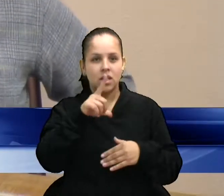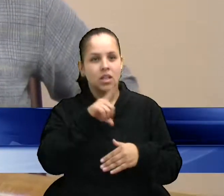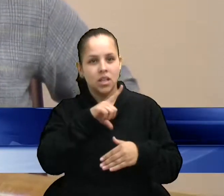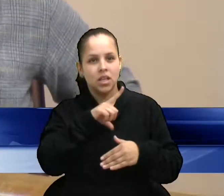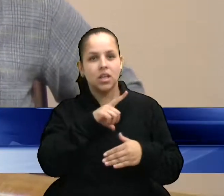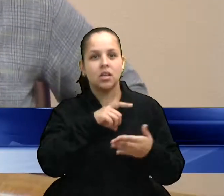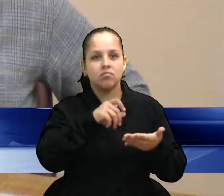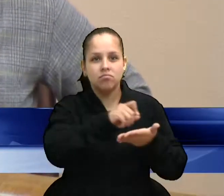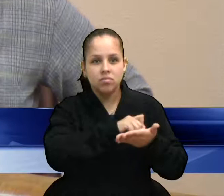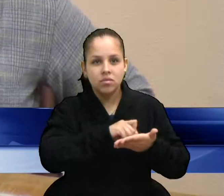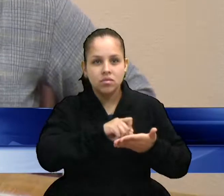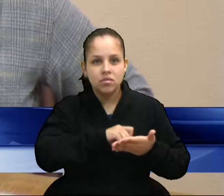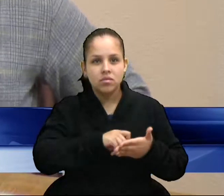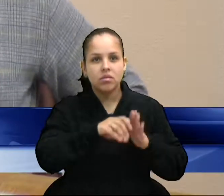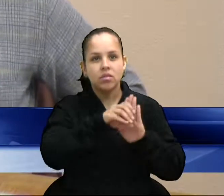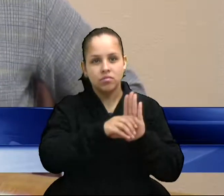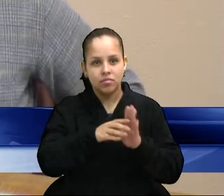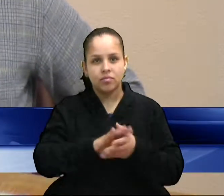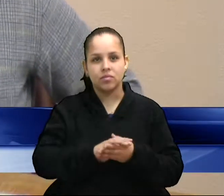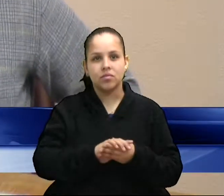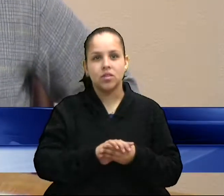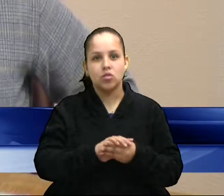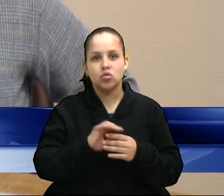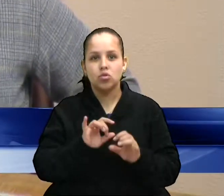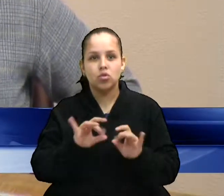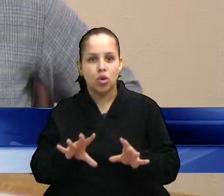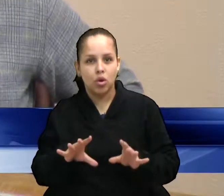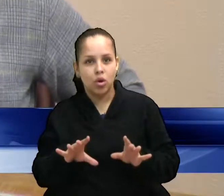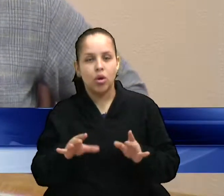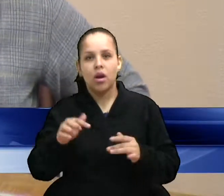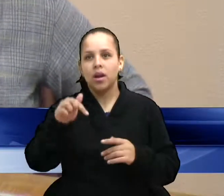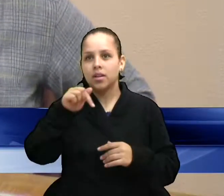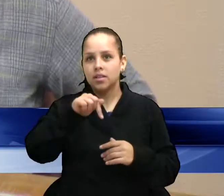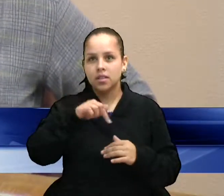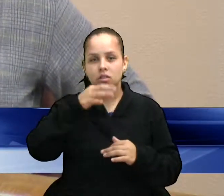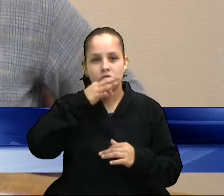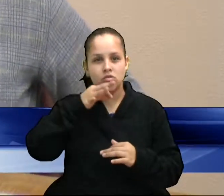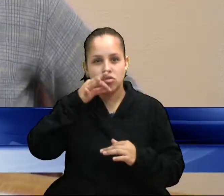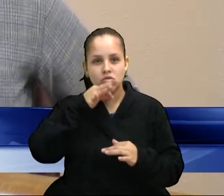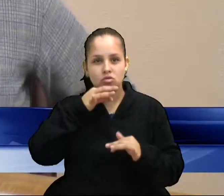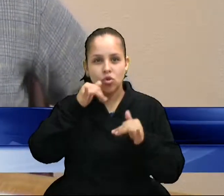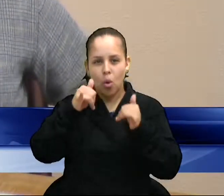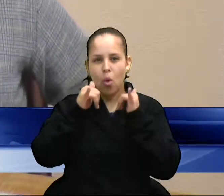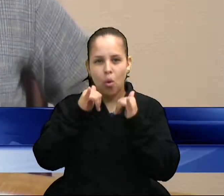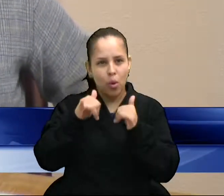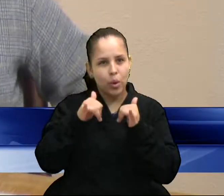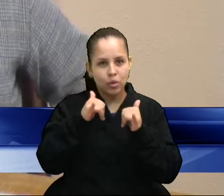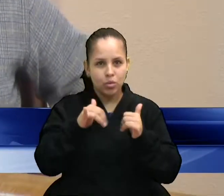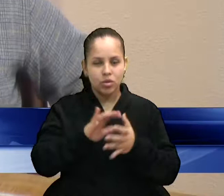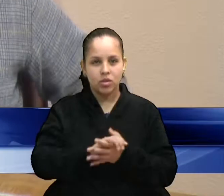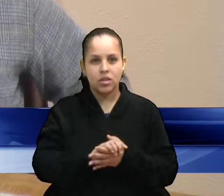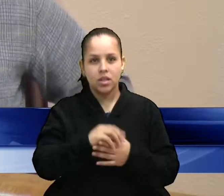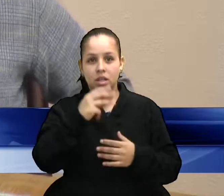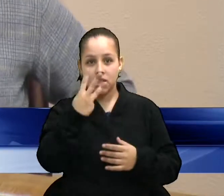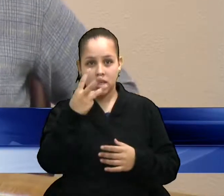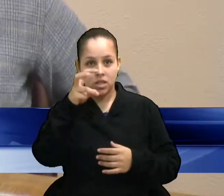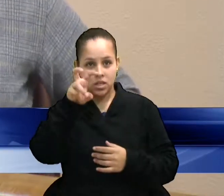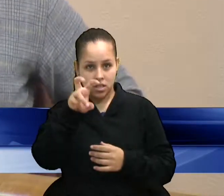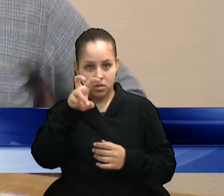na Secretaria Municipal do Transporte, só no nosso segmento de fretamento em Caxias do Sul. Nosso sindicato ele abrange 35